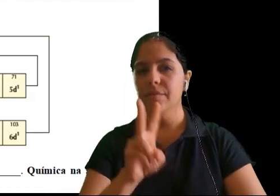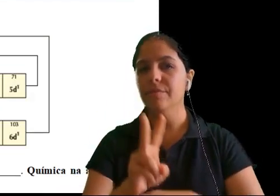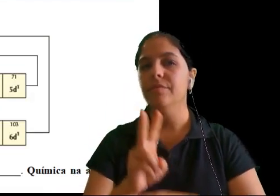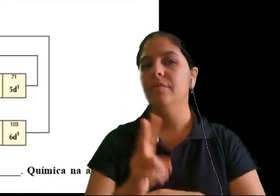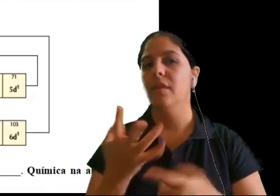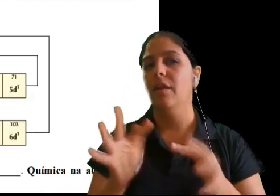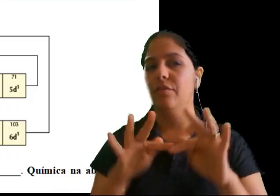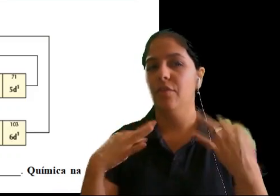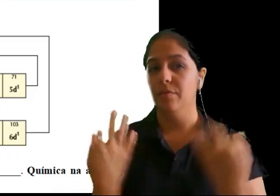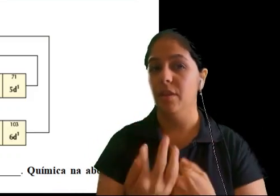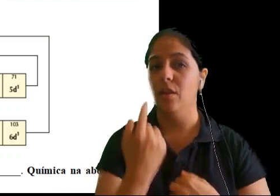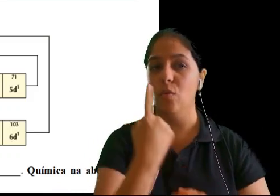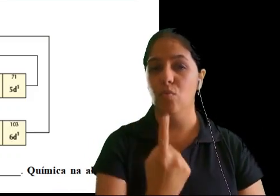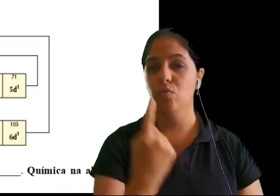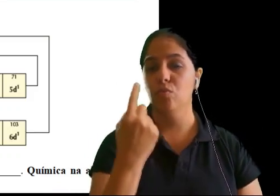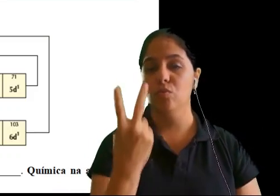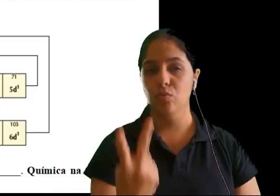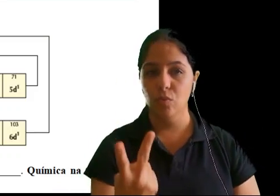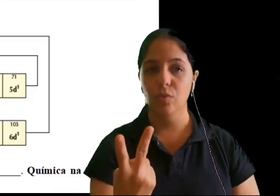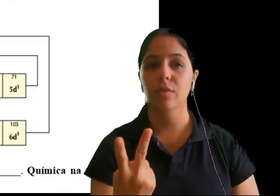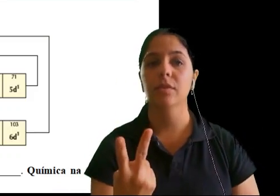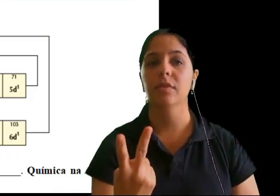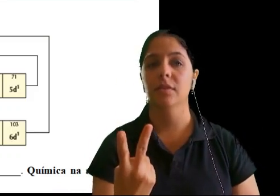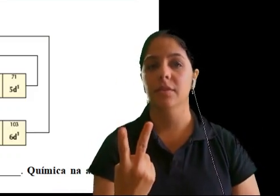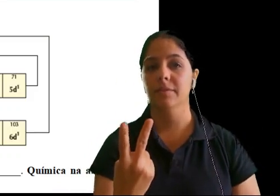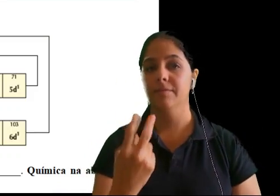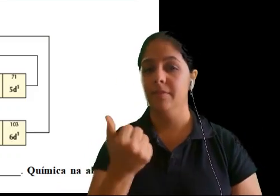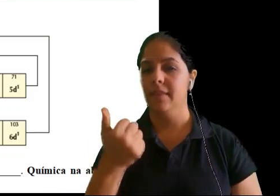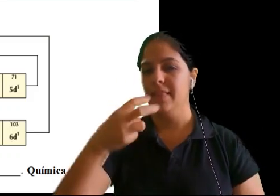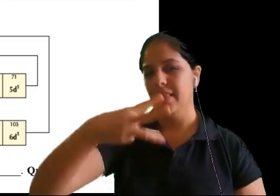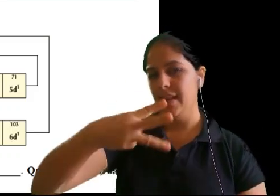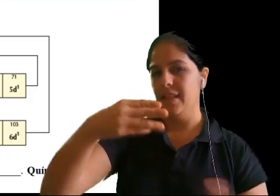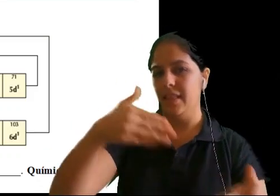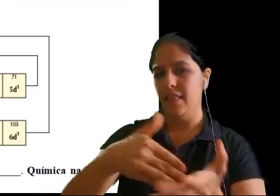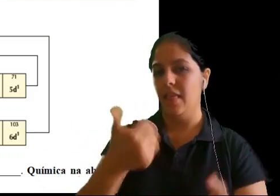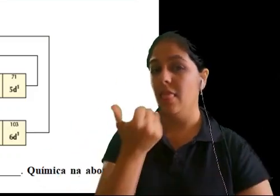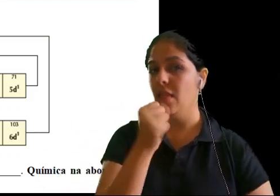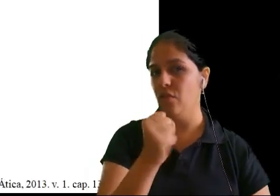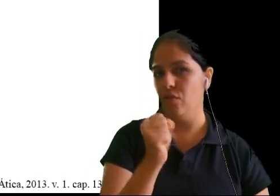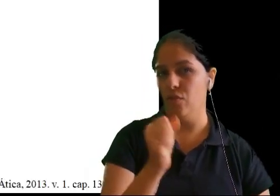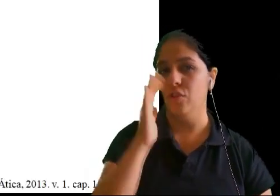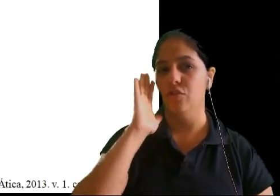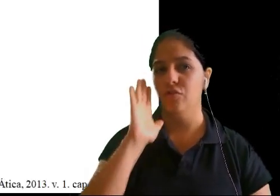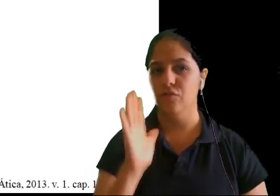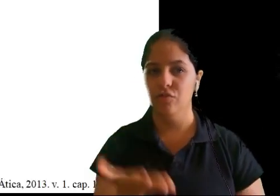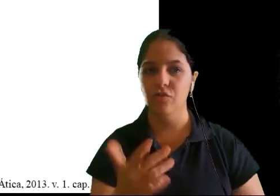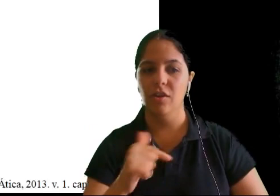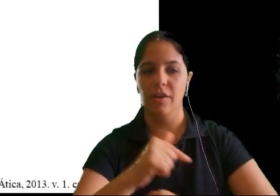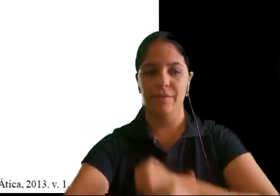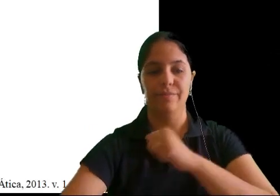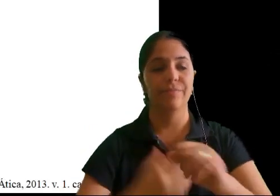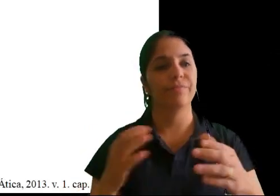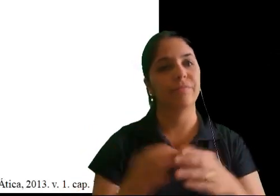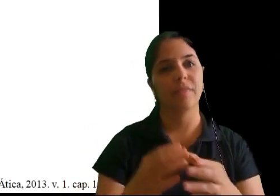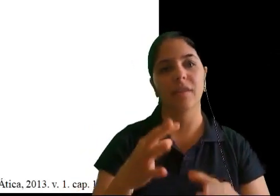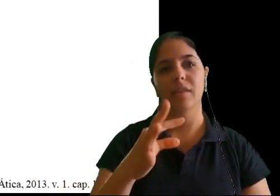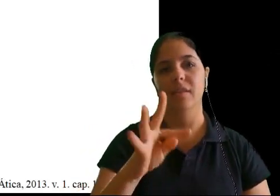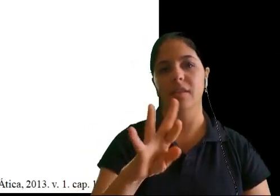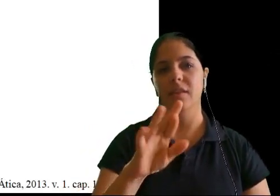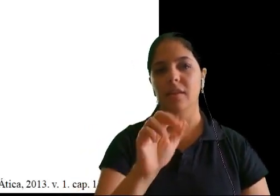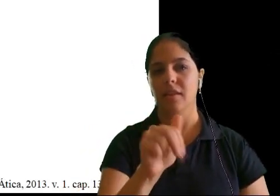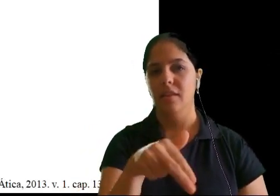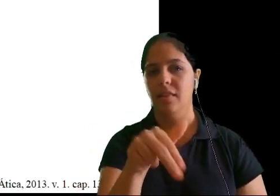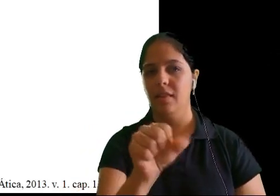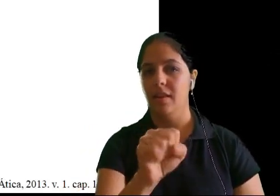aqueles que estão presentes nas famílias 1, 2 e de 13 a 18. Já os elementos de